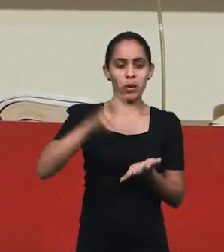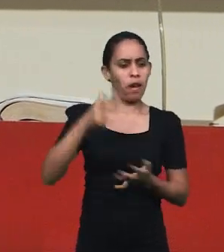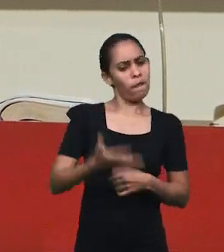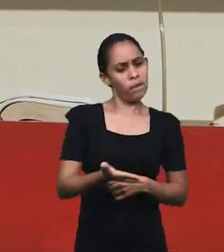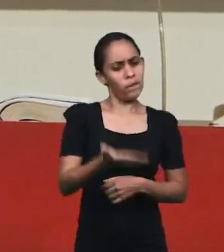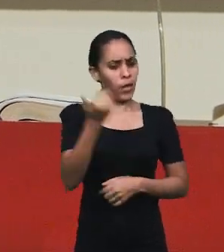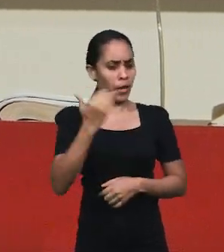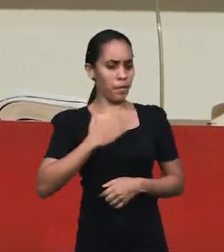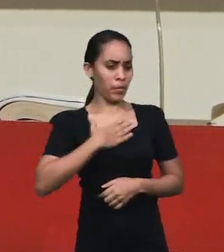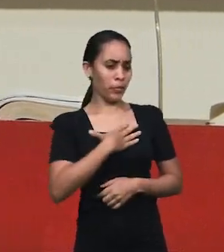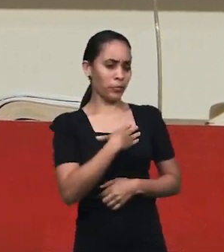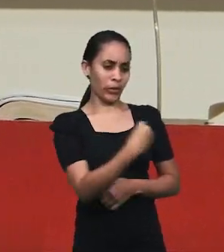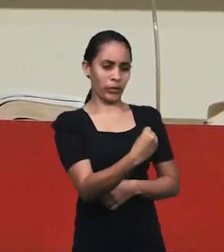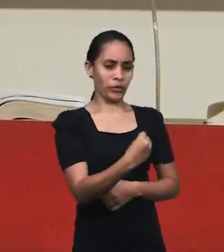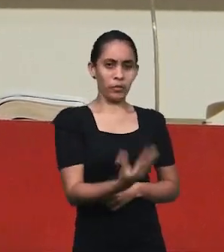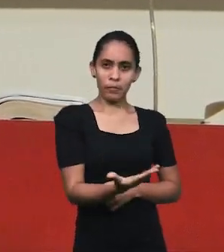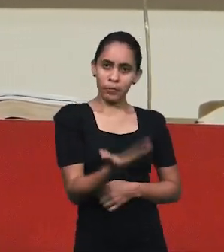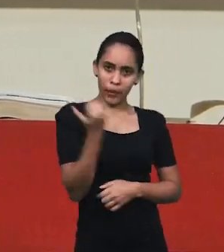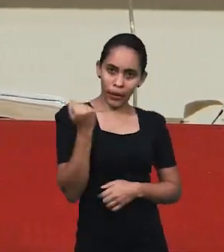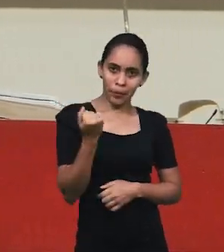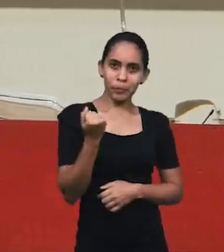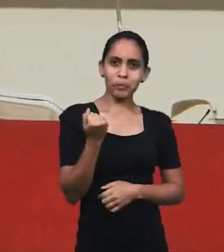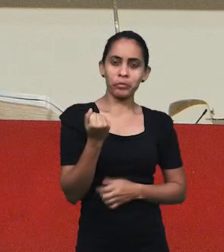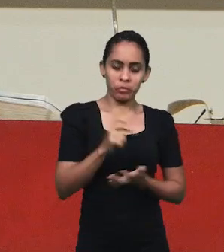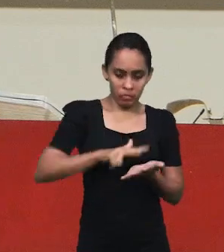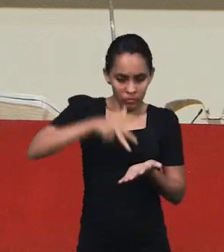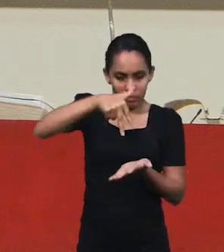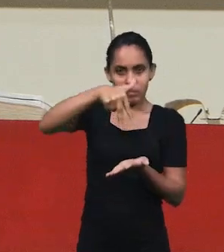manhã. Vem, meu filho,